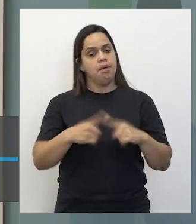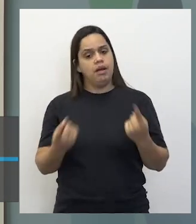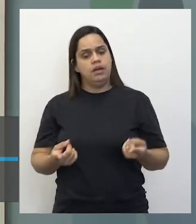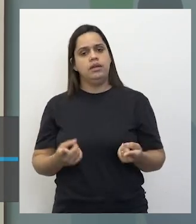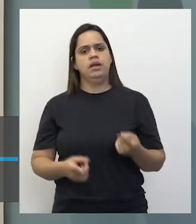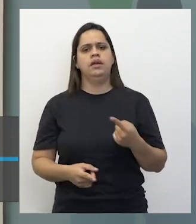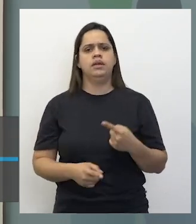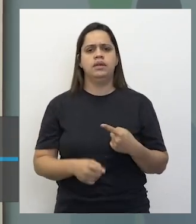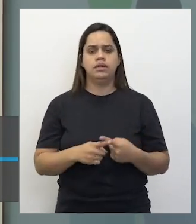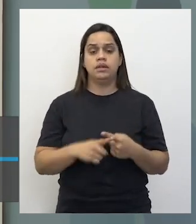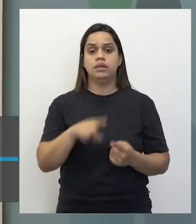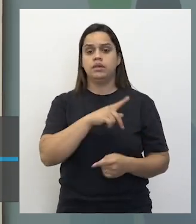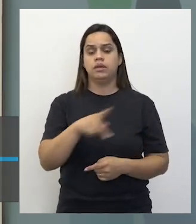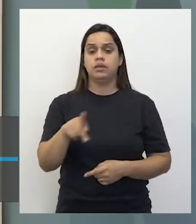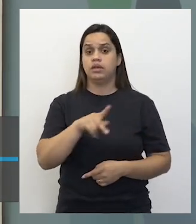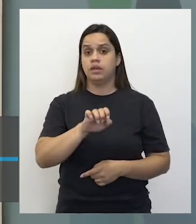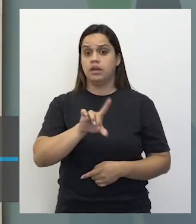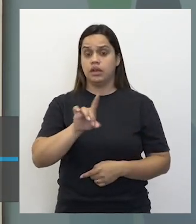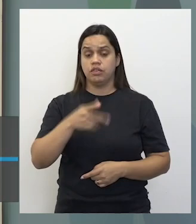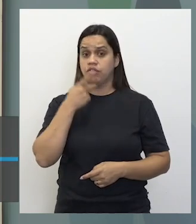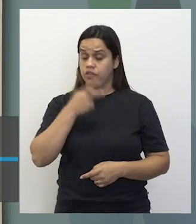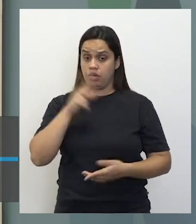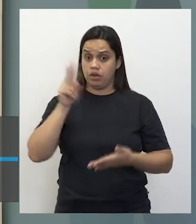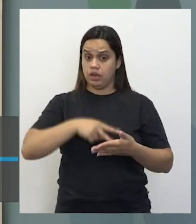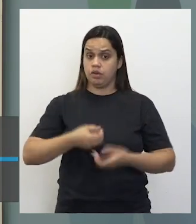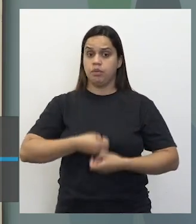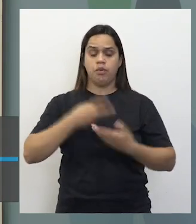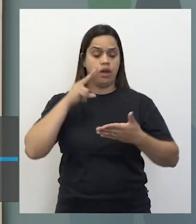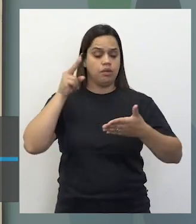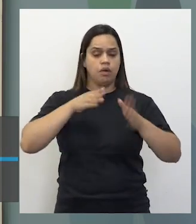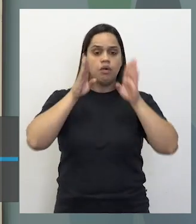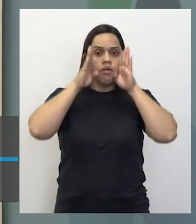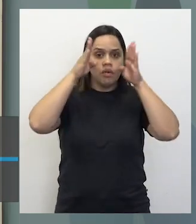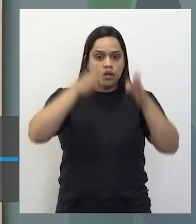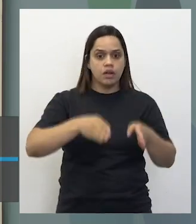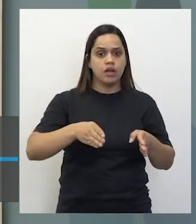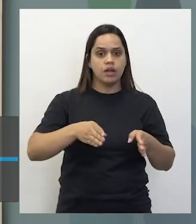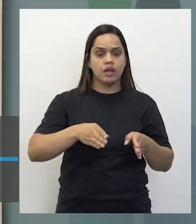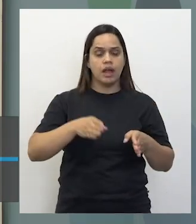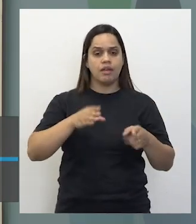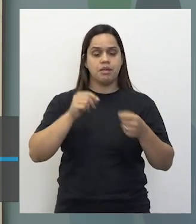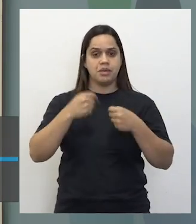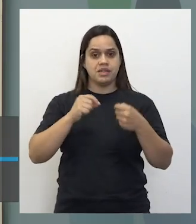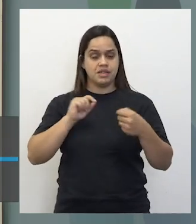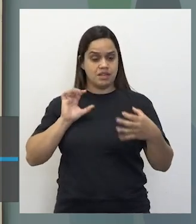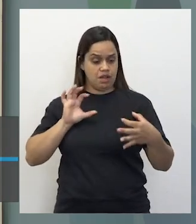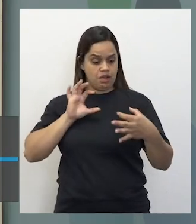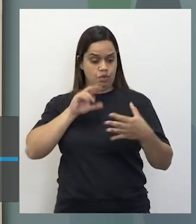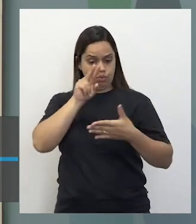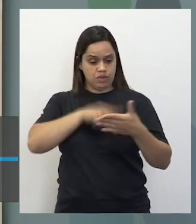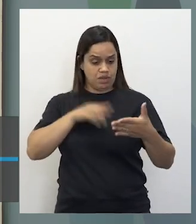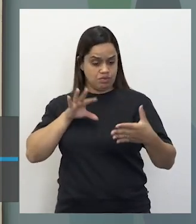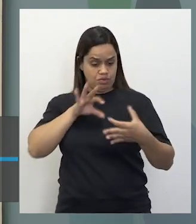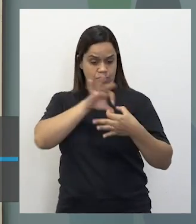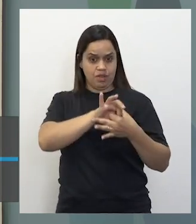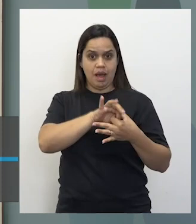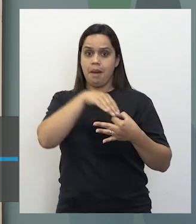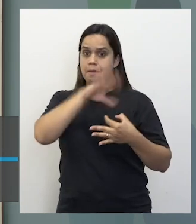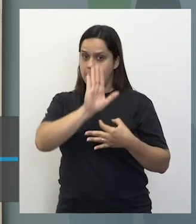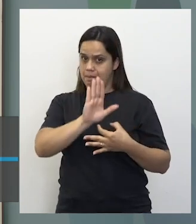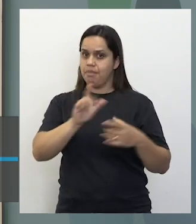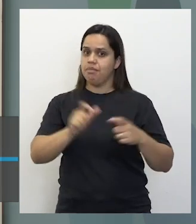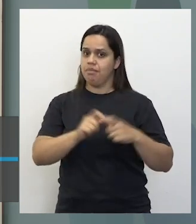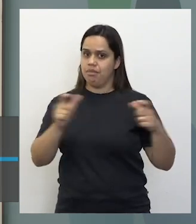como o Ed falou, para a leitura de um poema, a concentração, o nível de conexão com o texto é muito